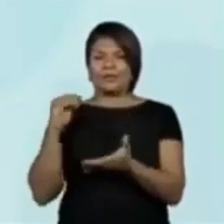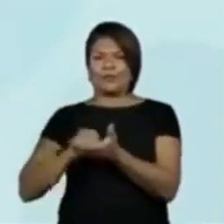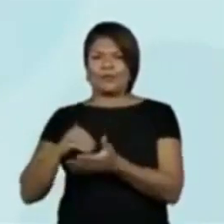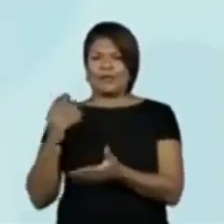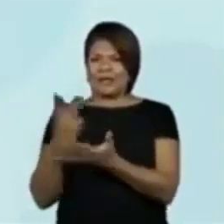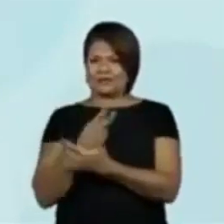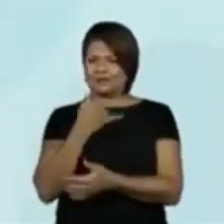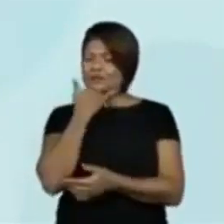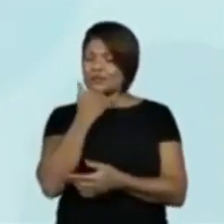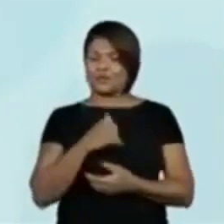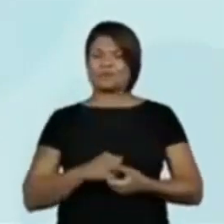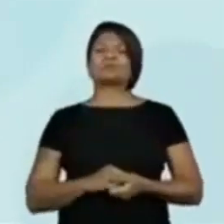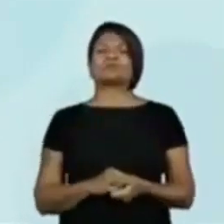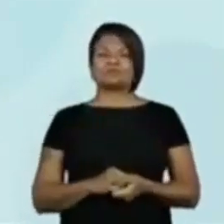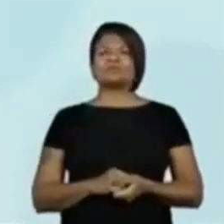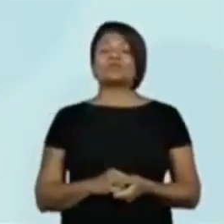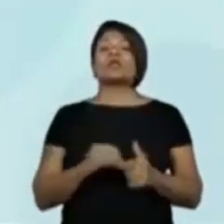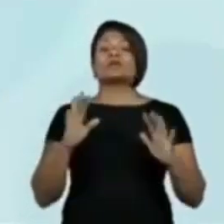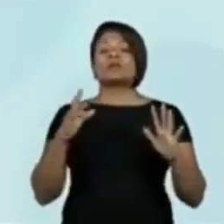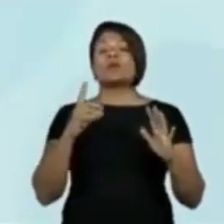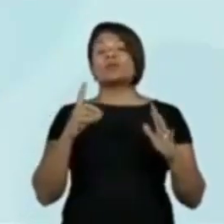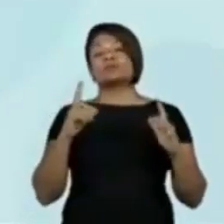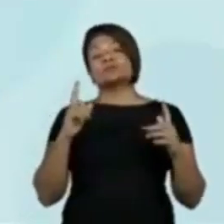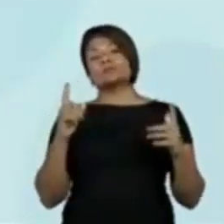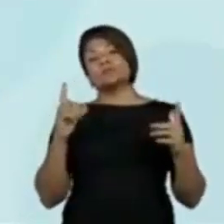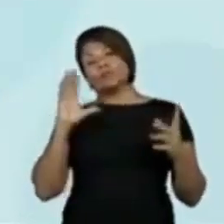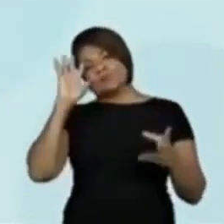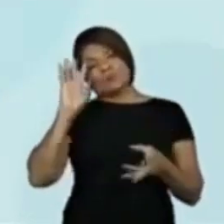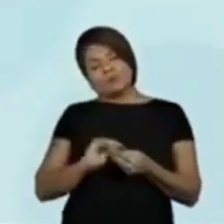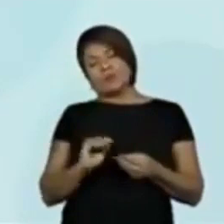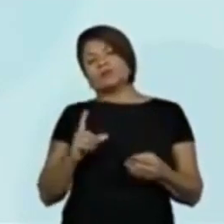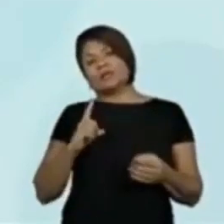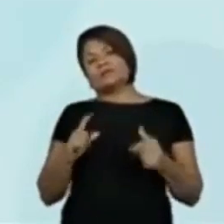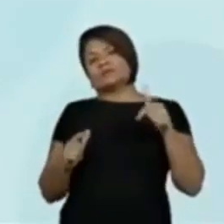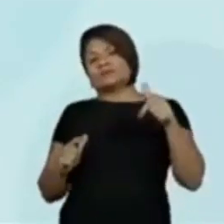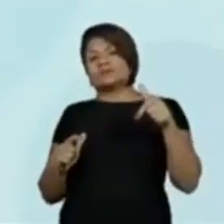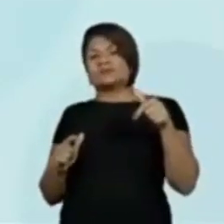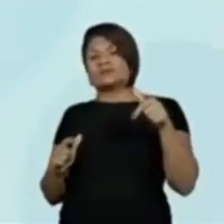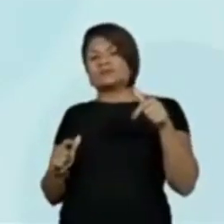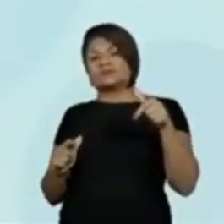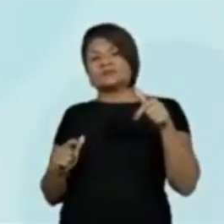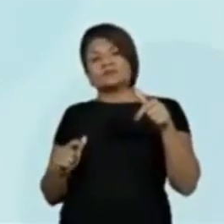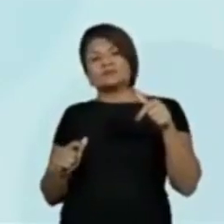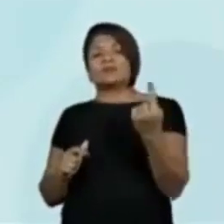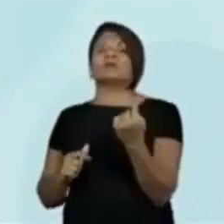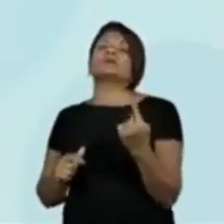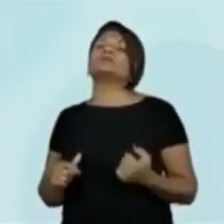coisa. Mais 11. Portanto, eu tenho quanto? 70.